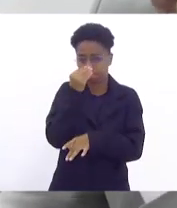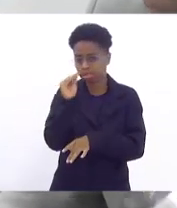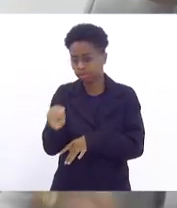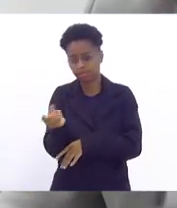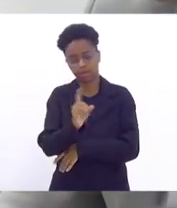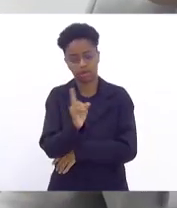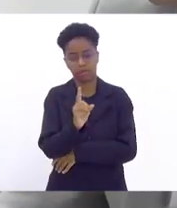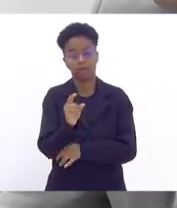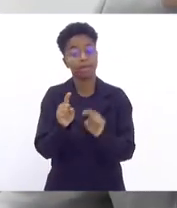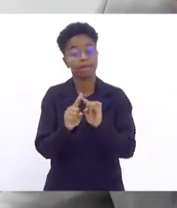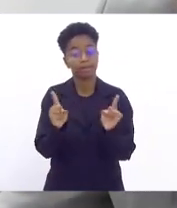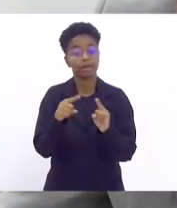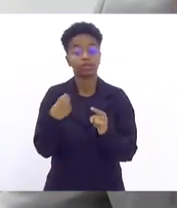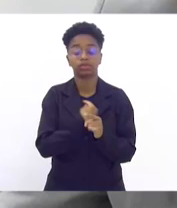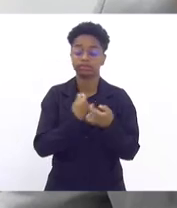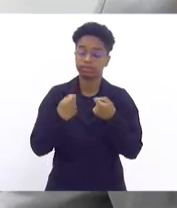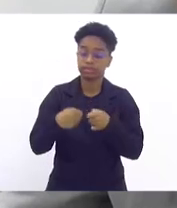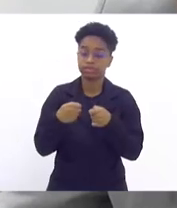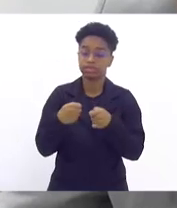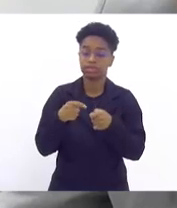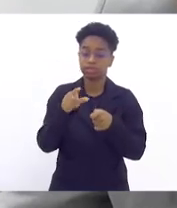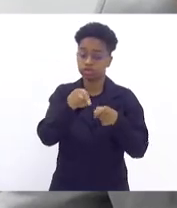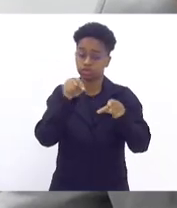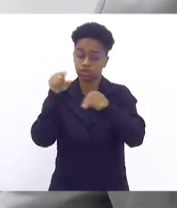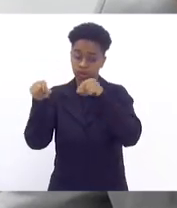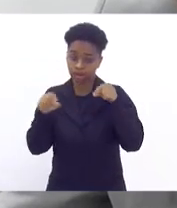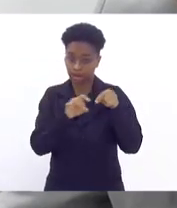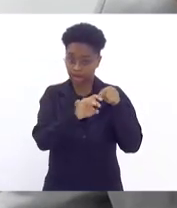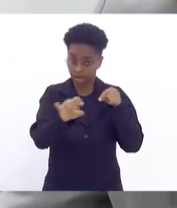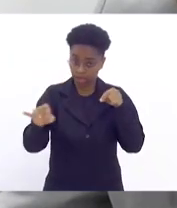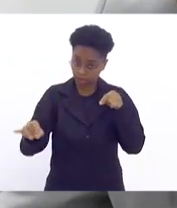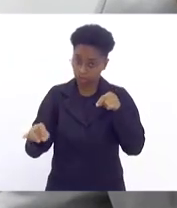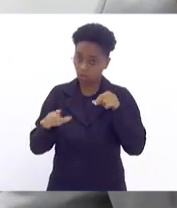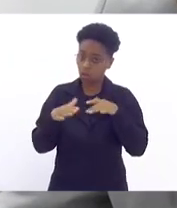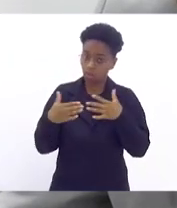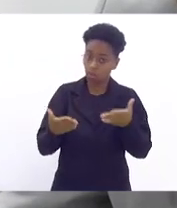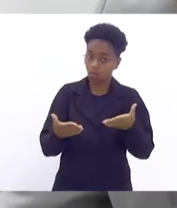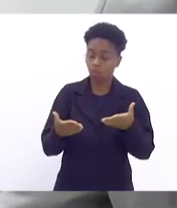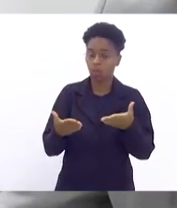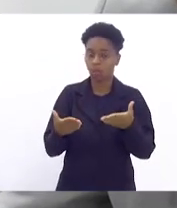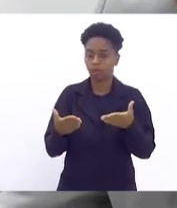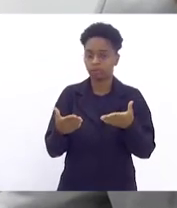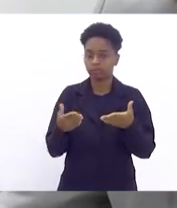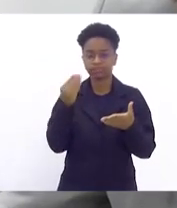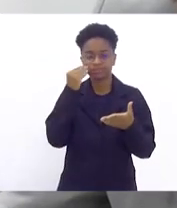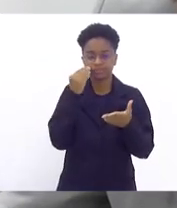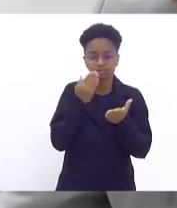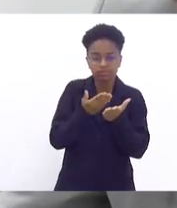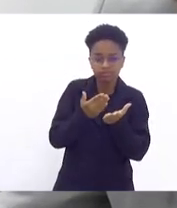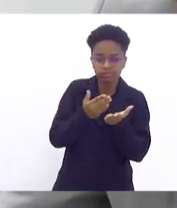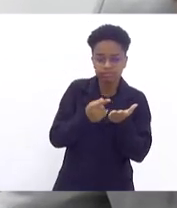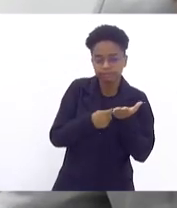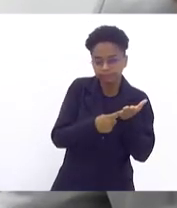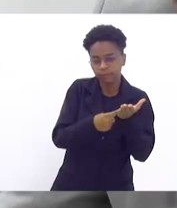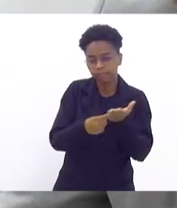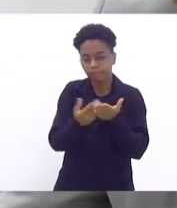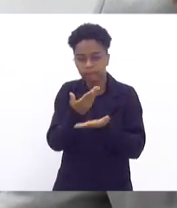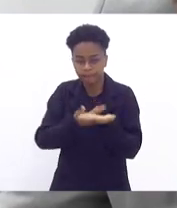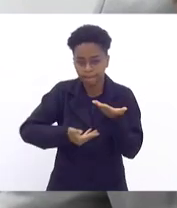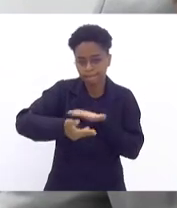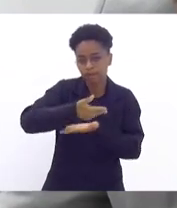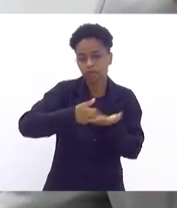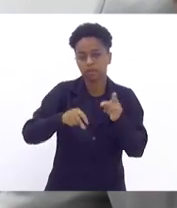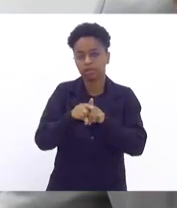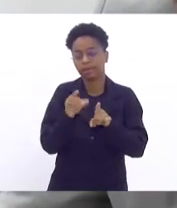prioridades mas que a gente possa listar cada um do seu próprio mandato da sua bancada e a gente tentar colaborar dessa forma e cobrar das